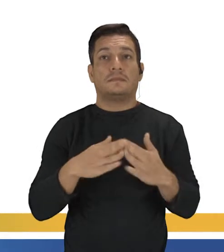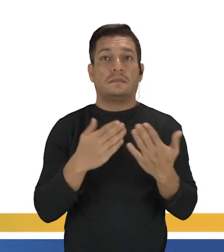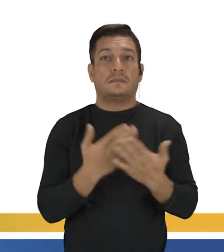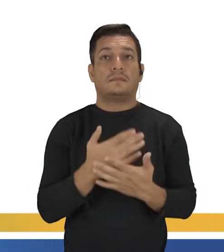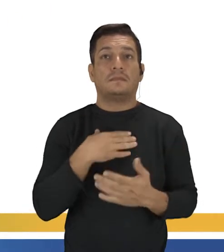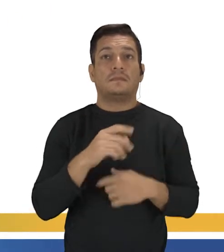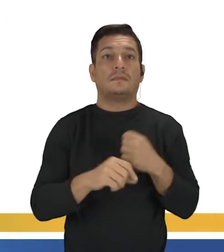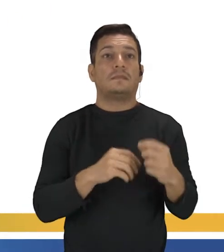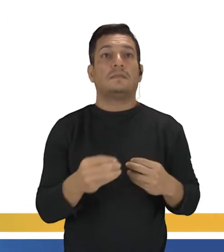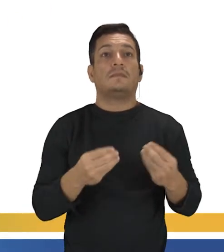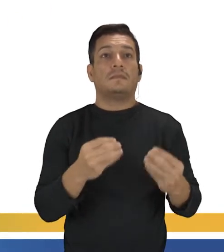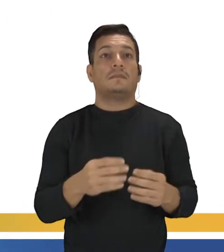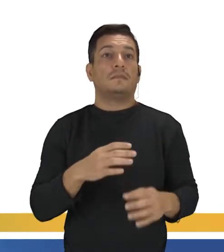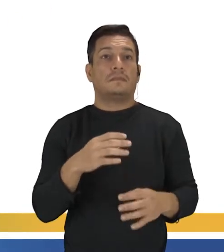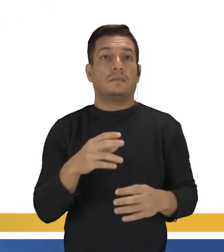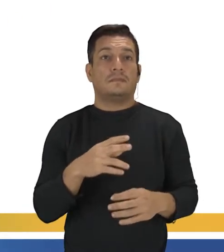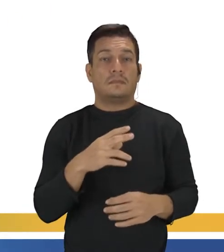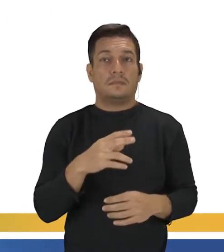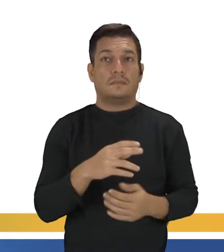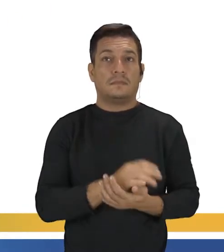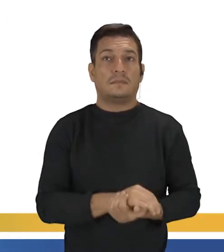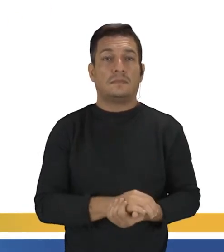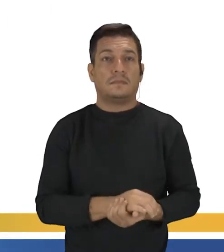escola oferece o reforço